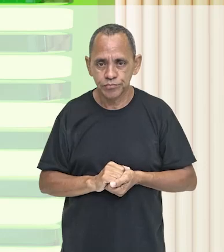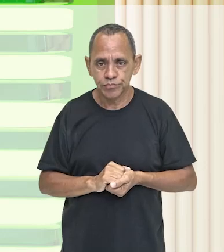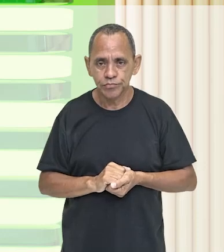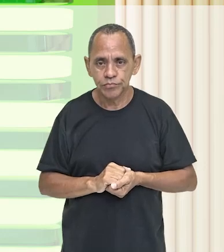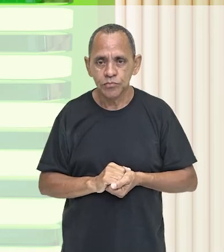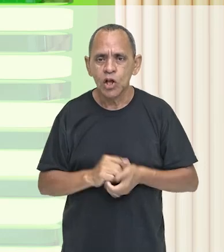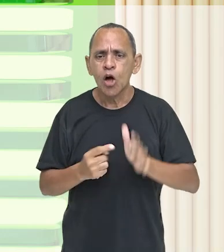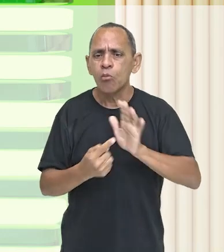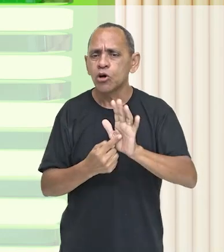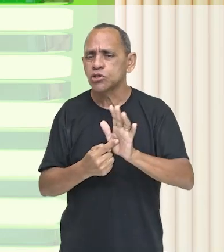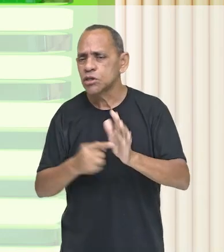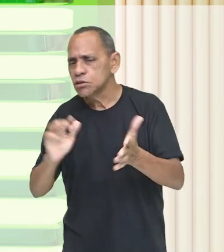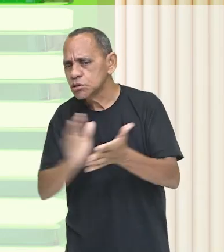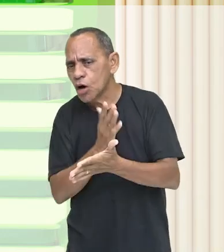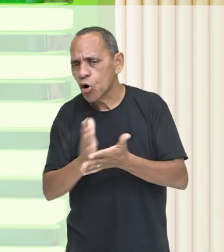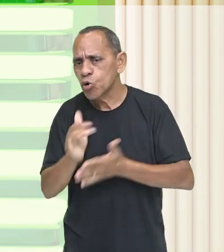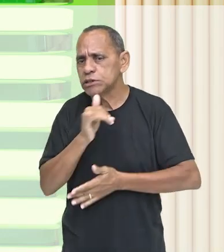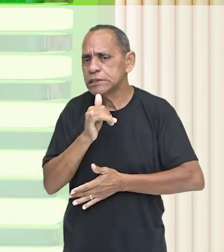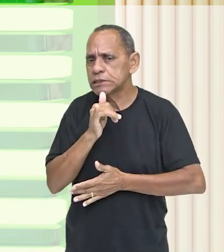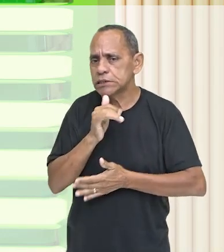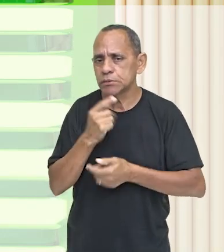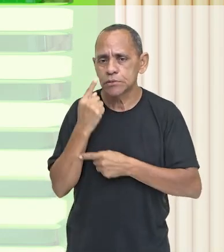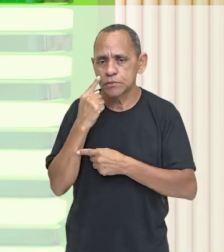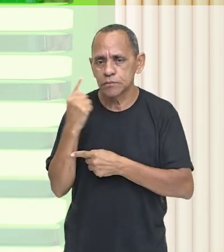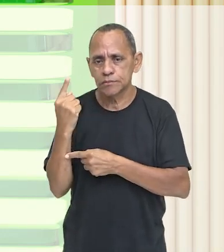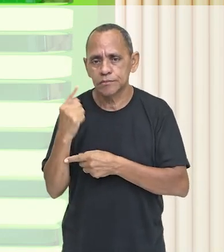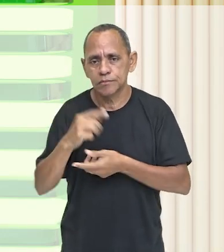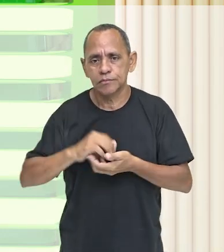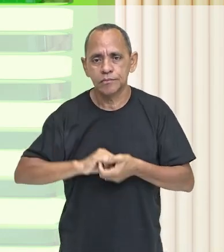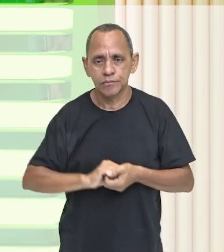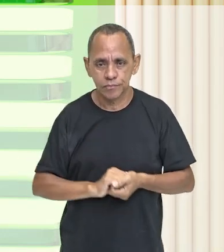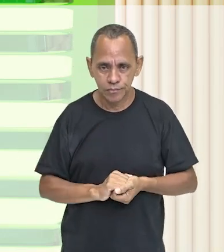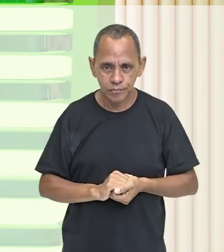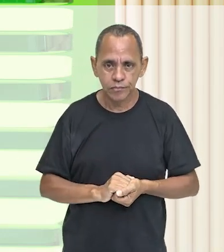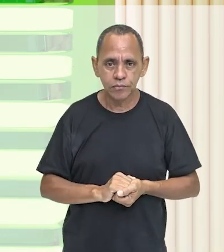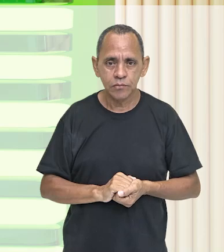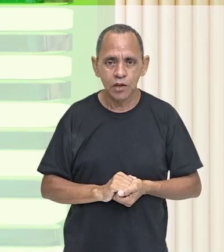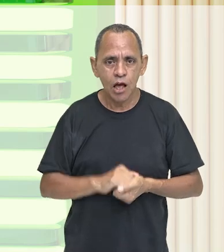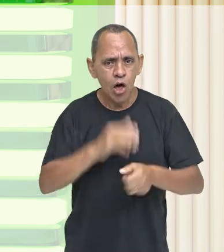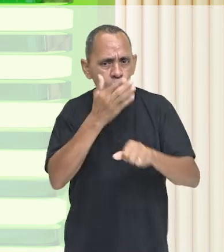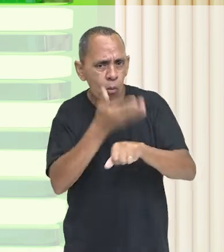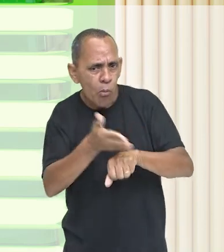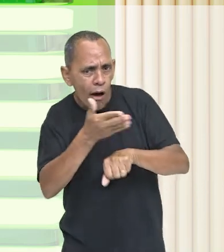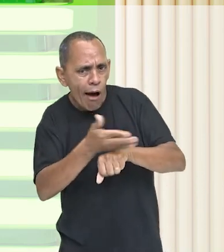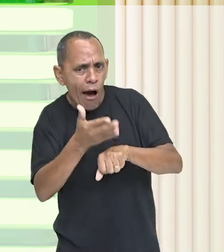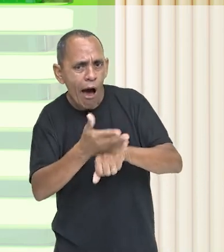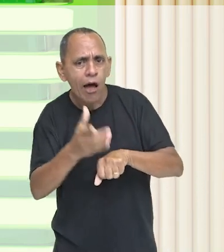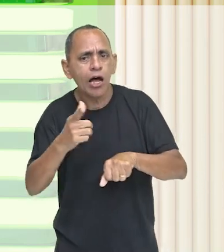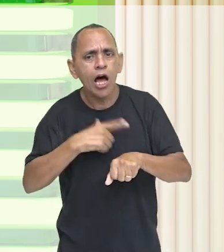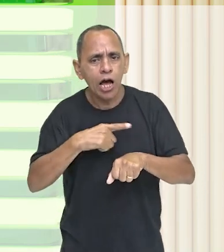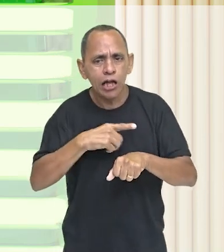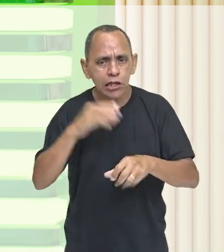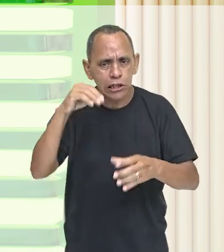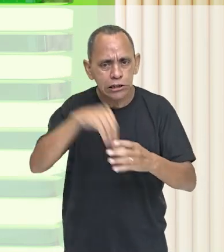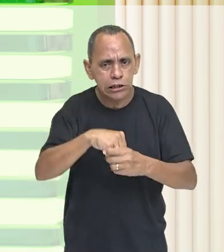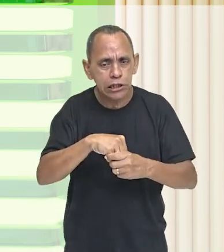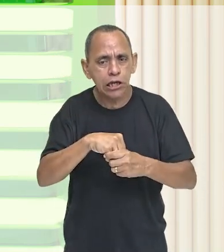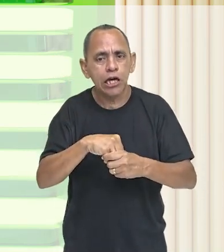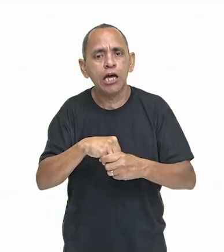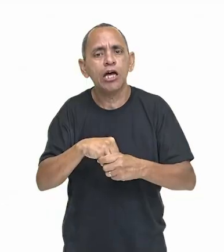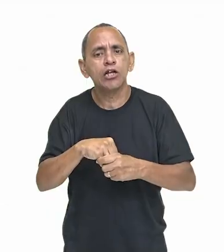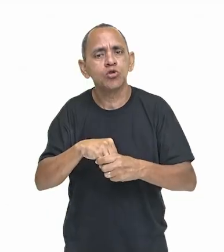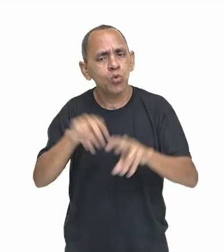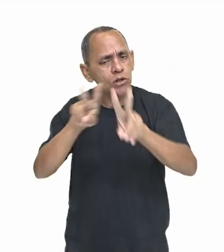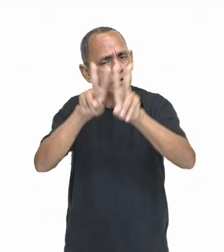colocando para você alguns exemplos, né, de exercícios que tratam dessa questão da usina hidrelétrica